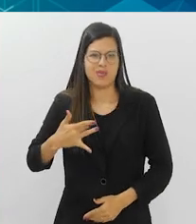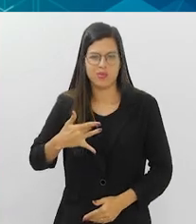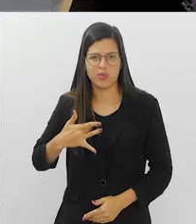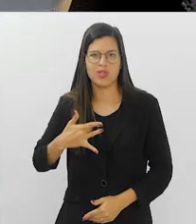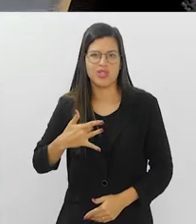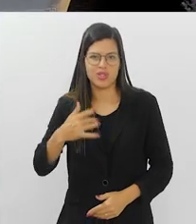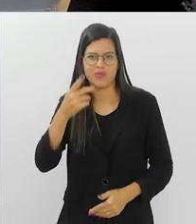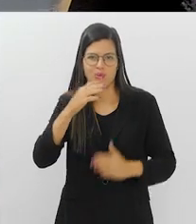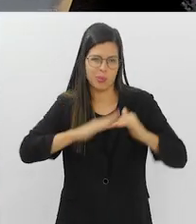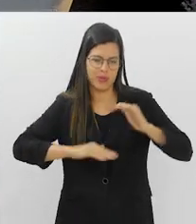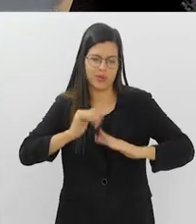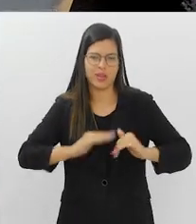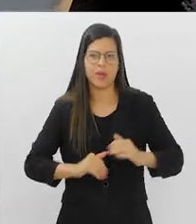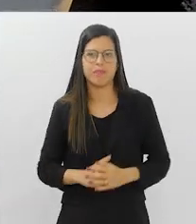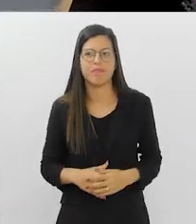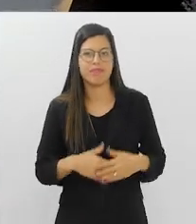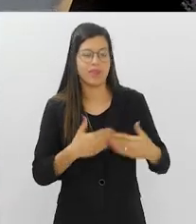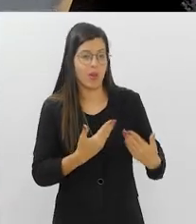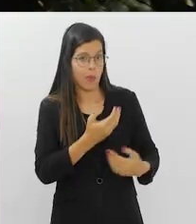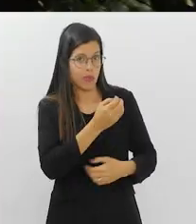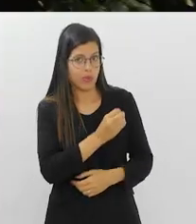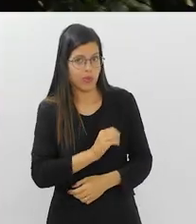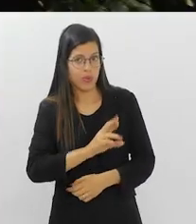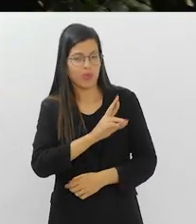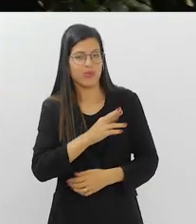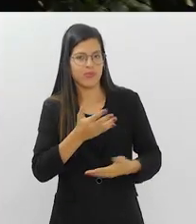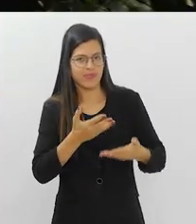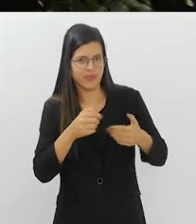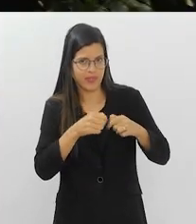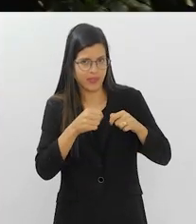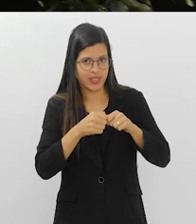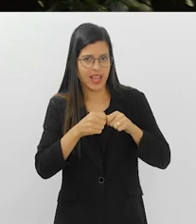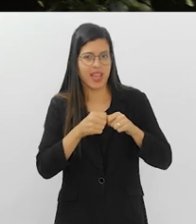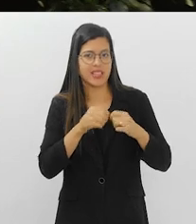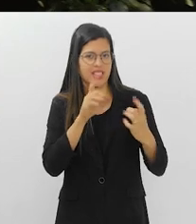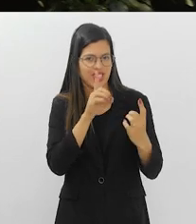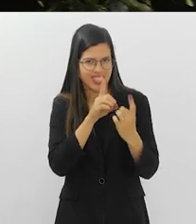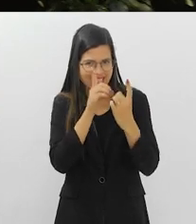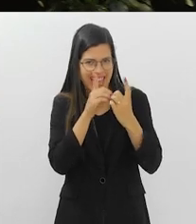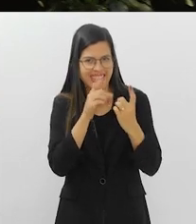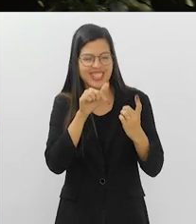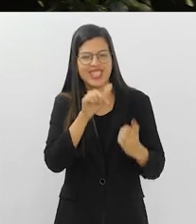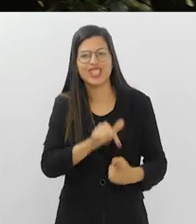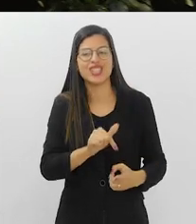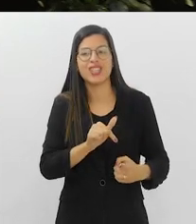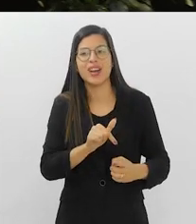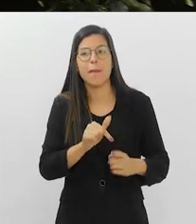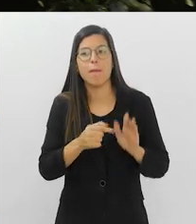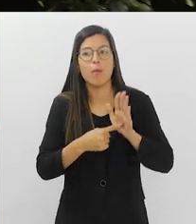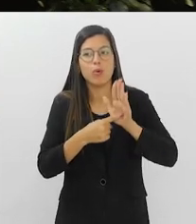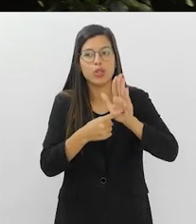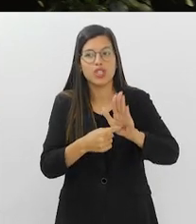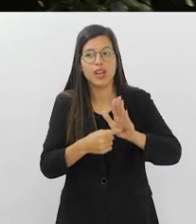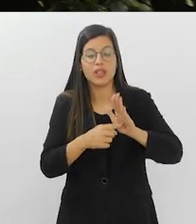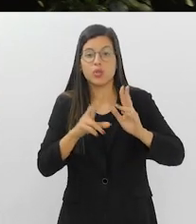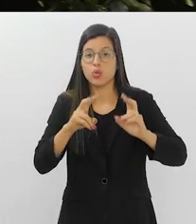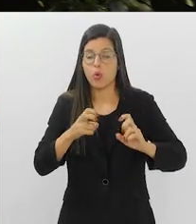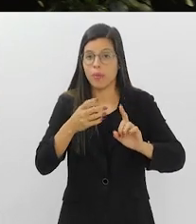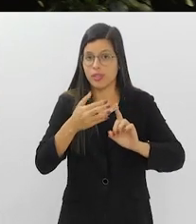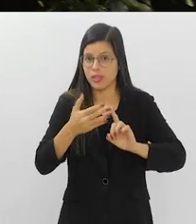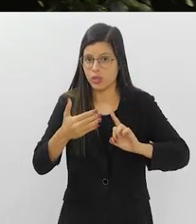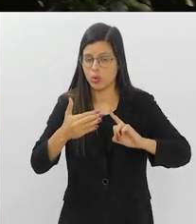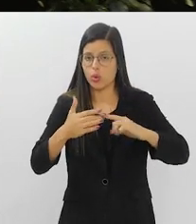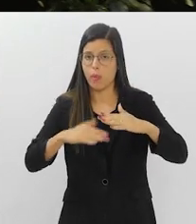colaborador. Doutor Leonardo, eu gostaria que o senhor fizesse de forma bem didática e prática, que o senhor traçasse um paralelo entre